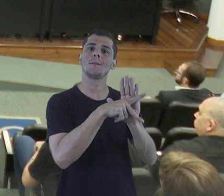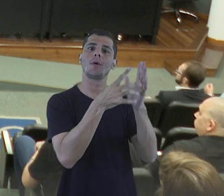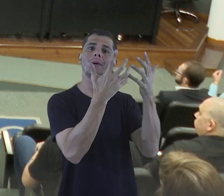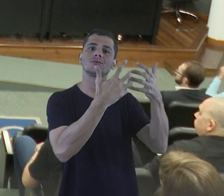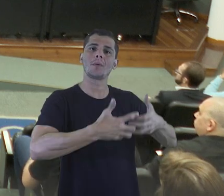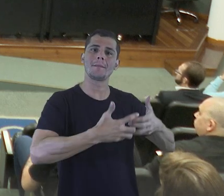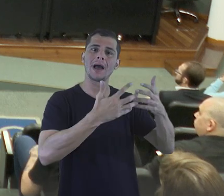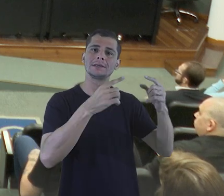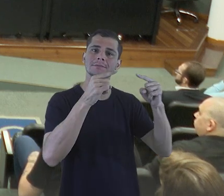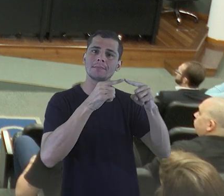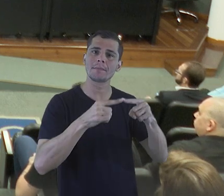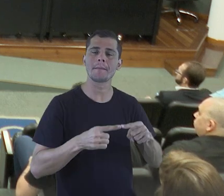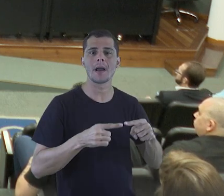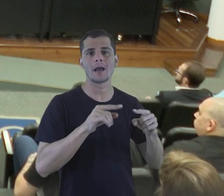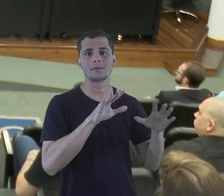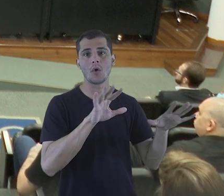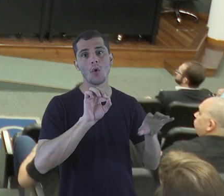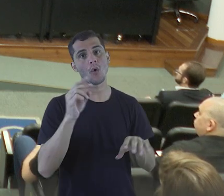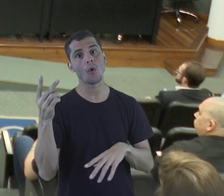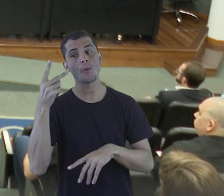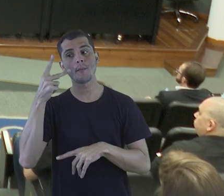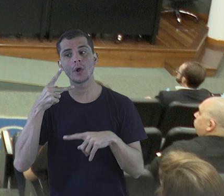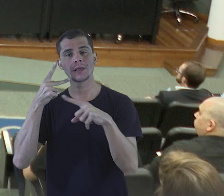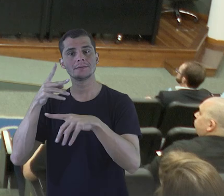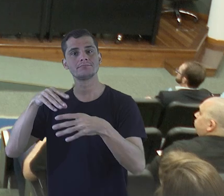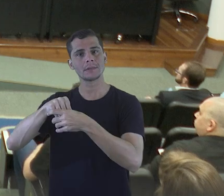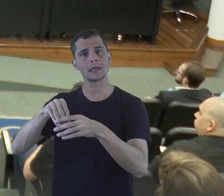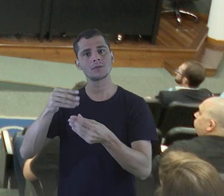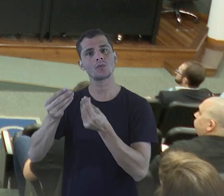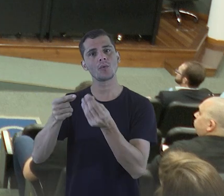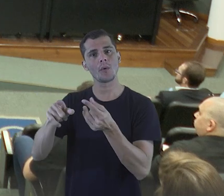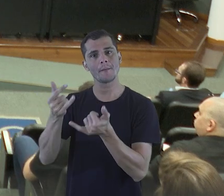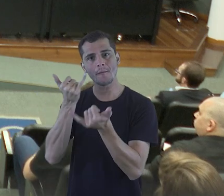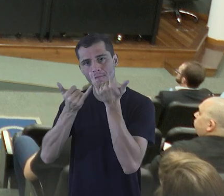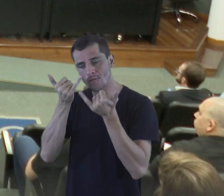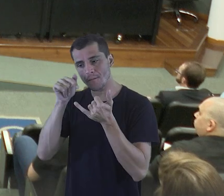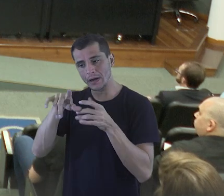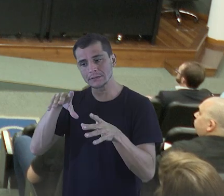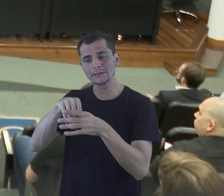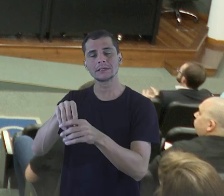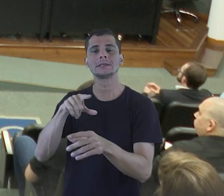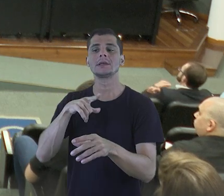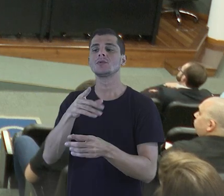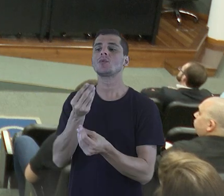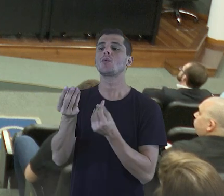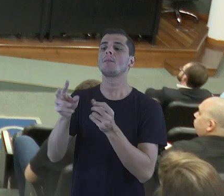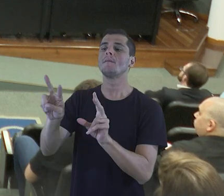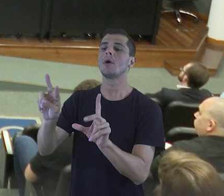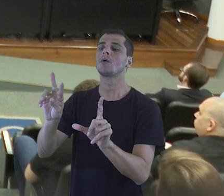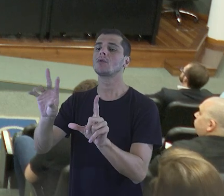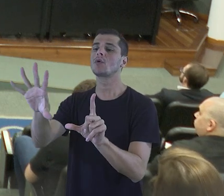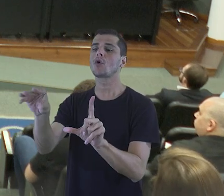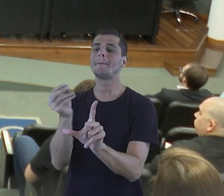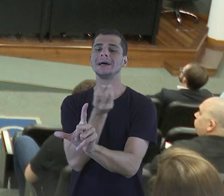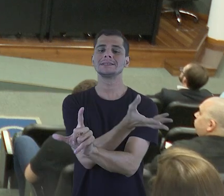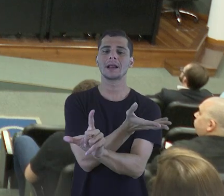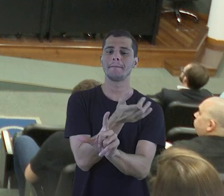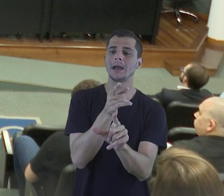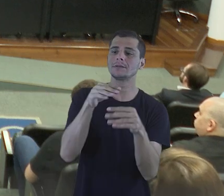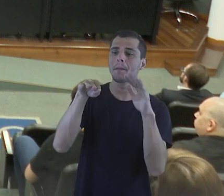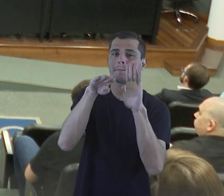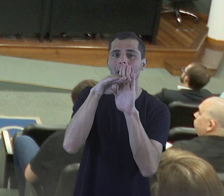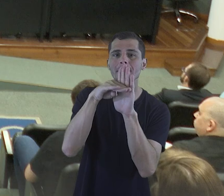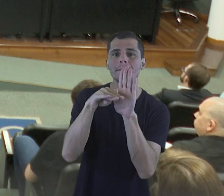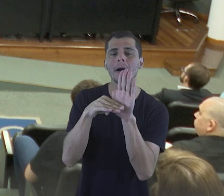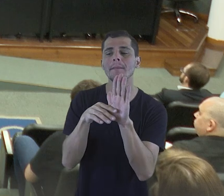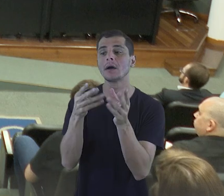não, não, não o teu sistema mesmo vai parametrizar desta forma ou a tua política de segurança de informação vai fazer com que você tenha